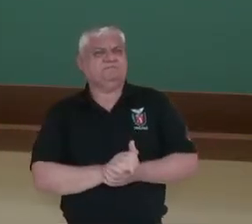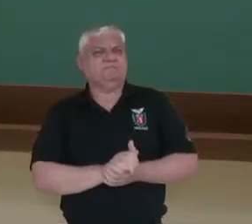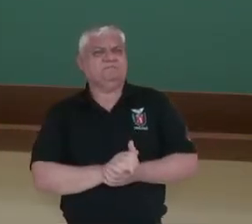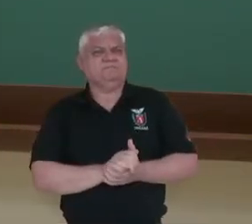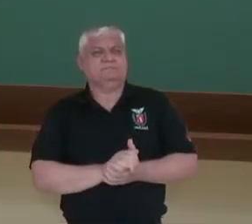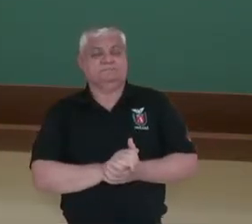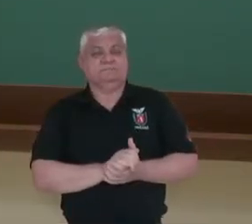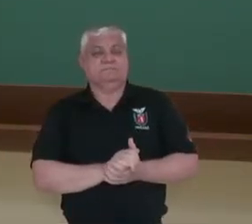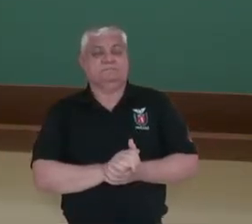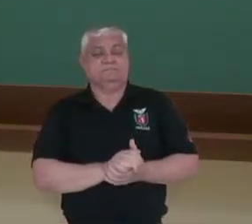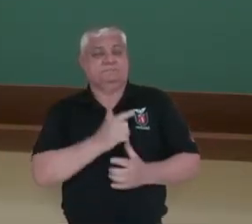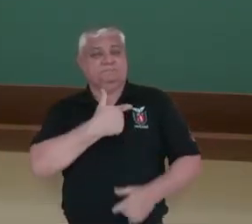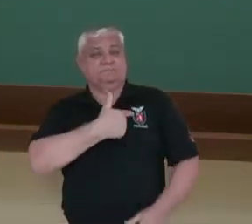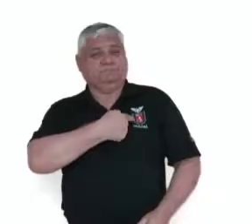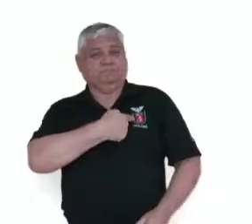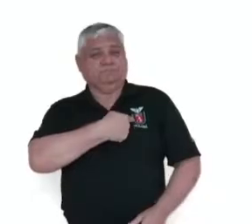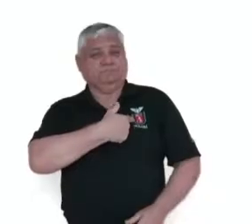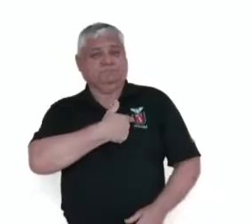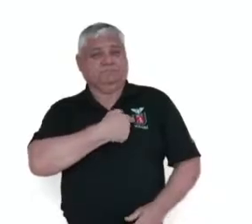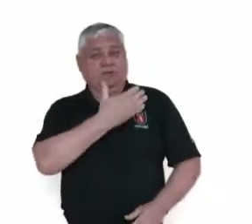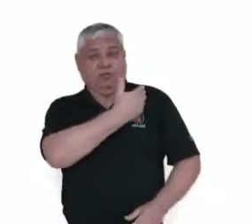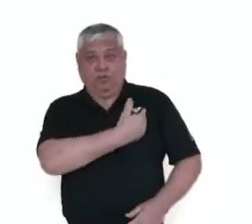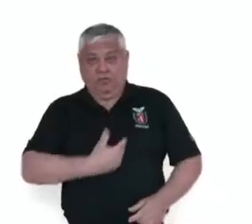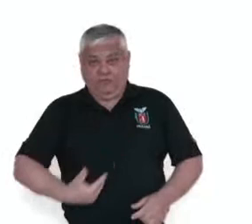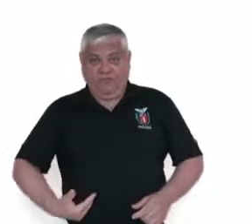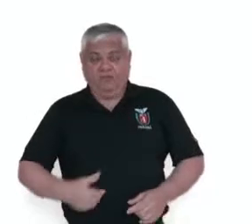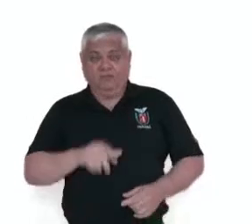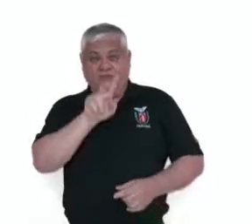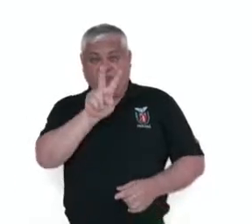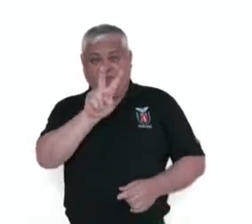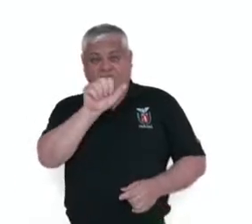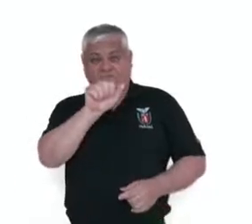era Vargas, os direitos sociais, como por exemplo,